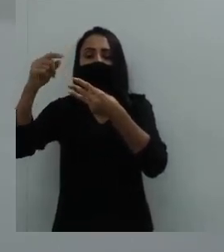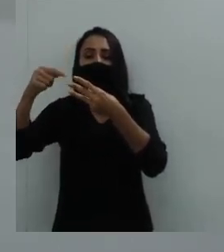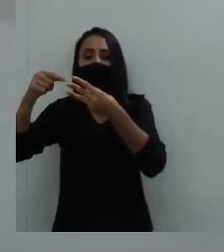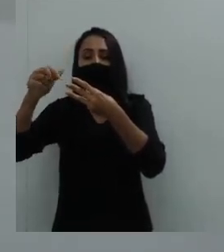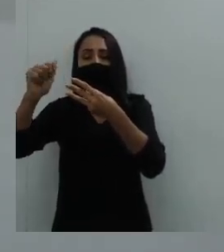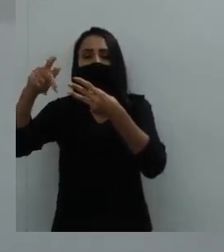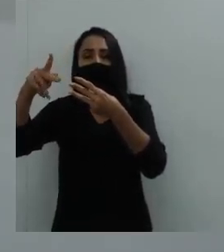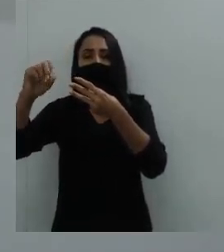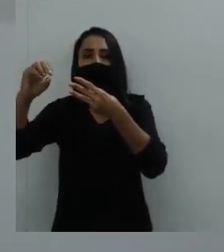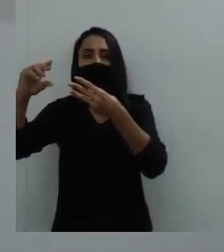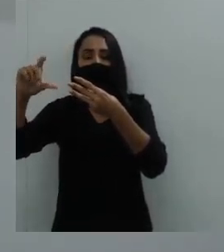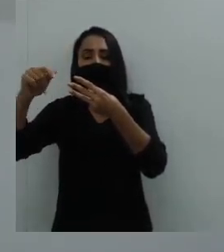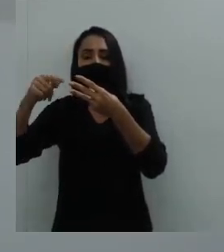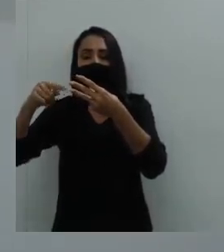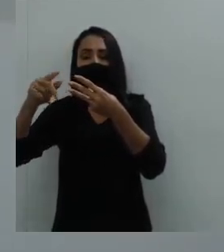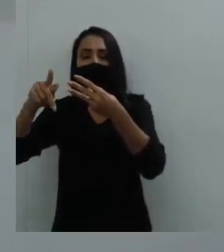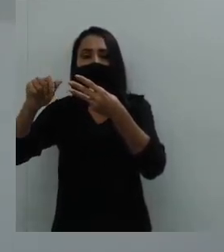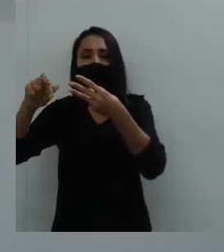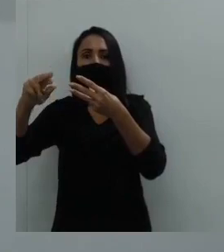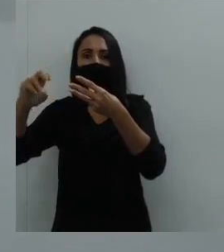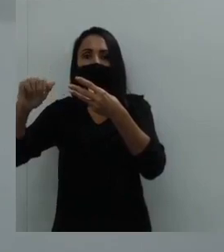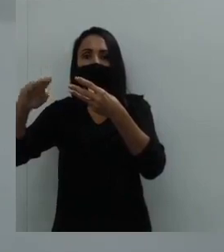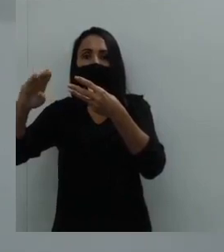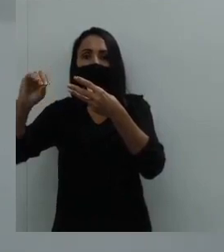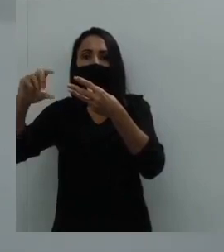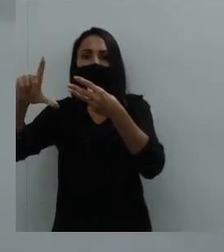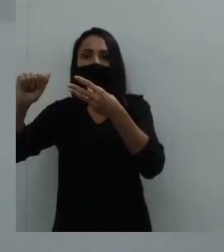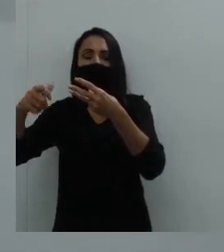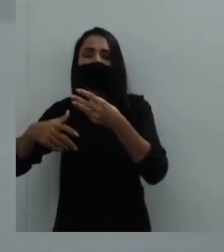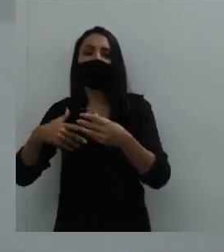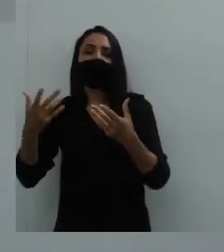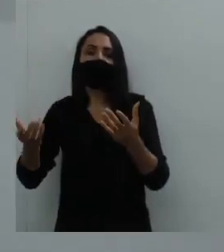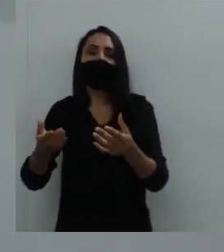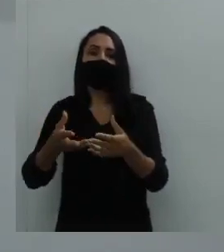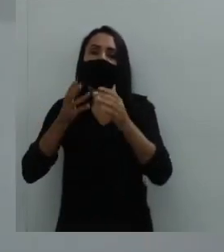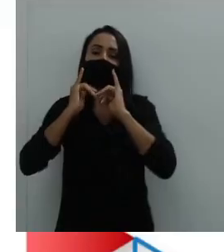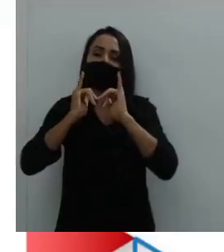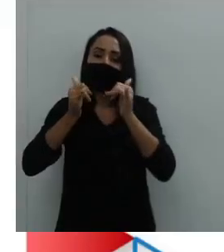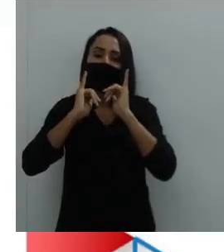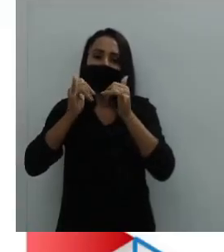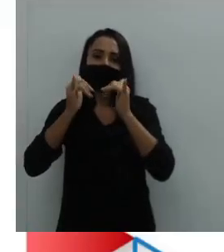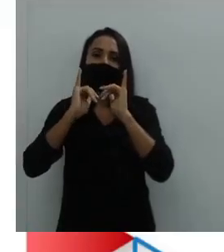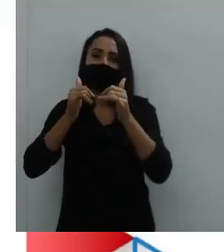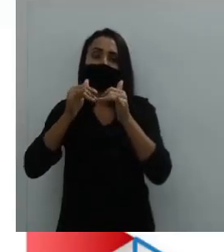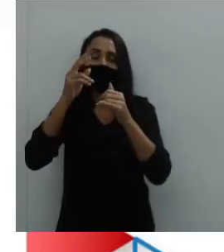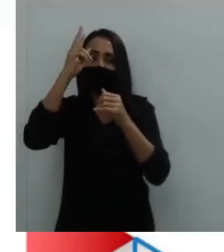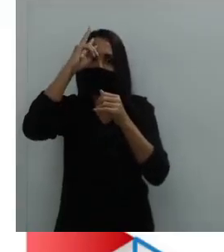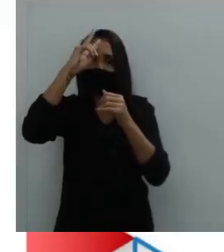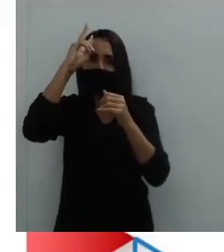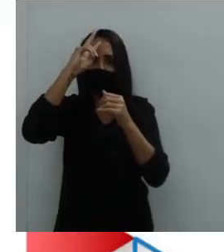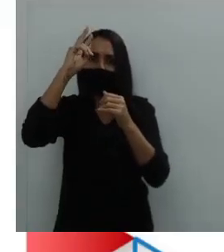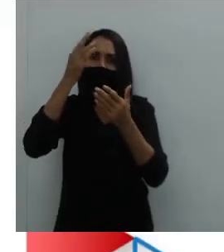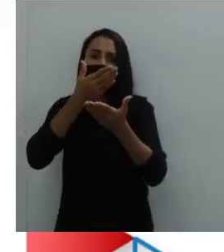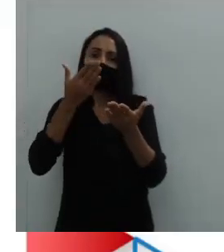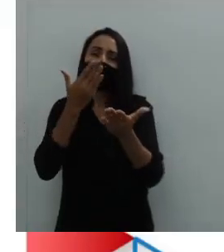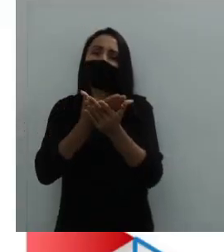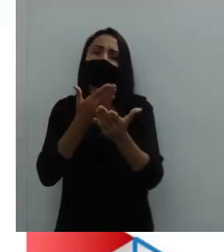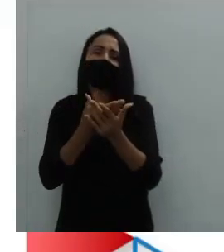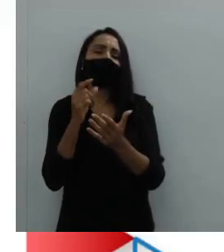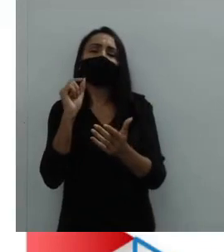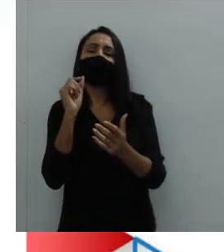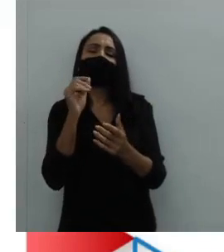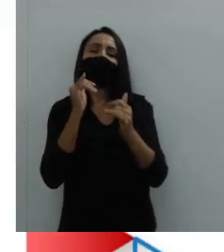adiante aqui. Olha aqui na tela, vamos ver. O narrar, narrar. Lembram quando vocês estudaram o que é